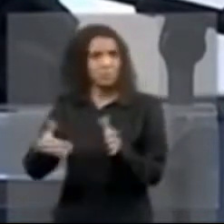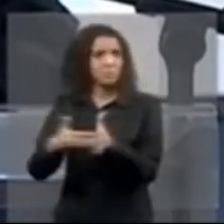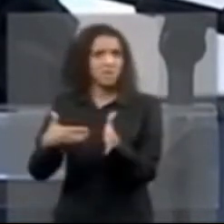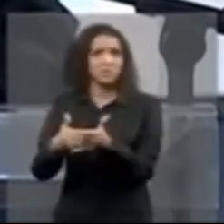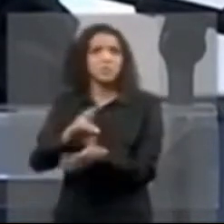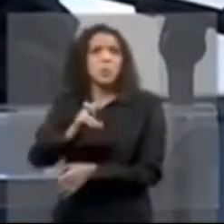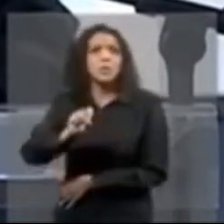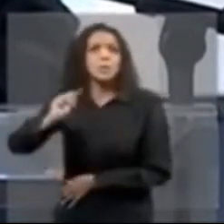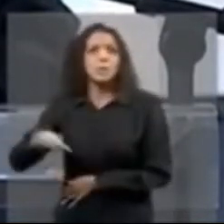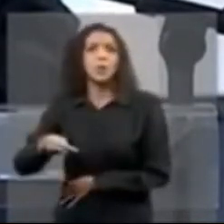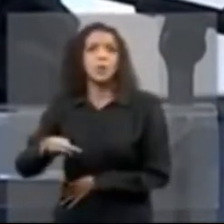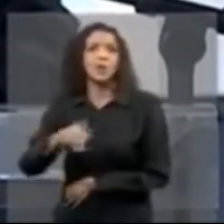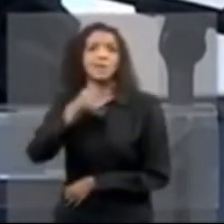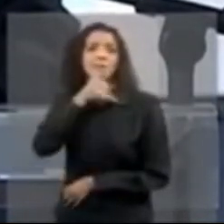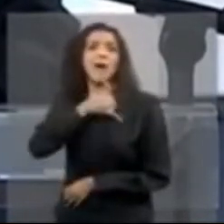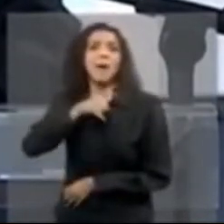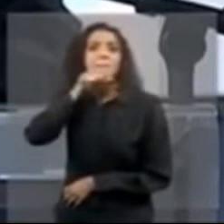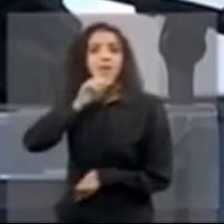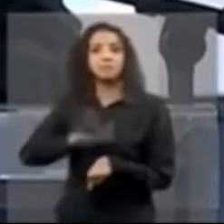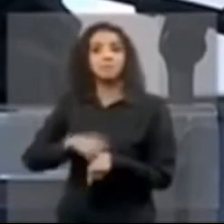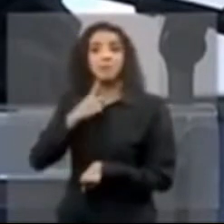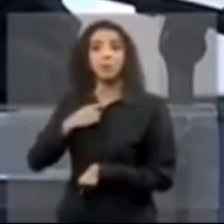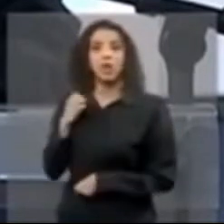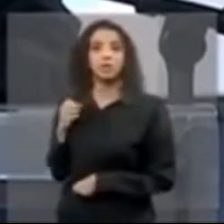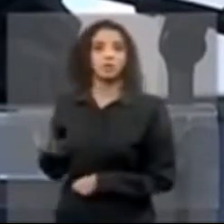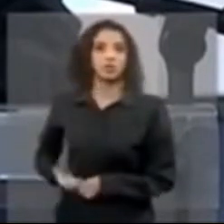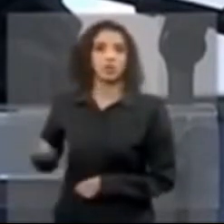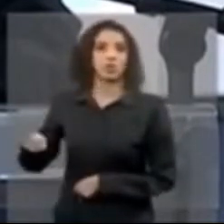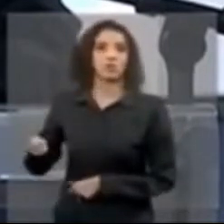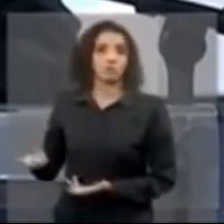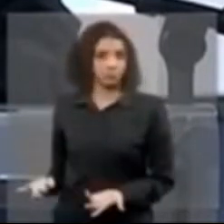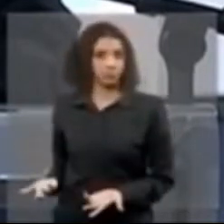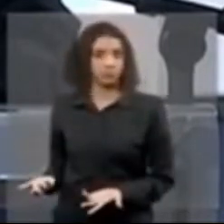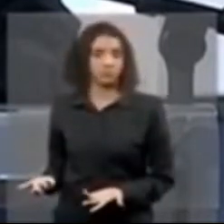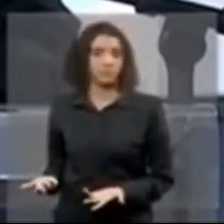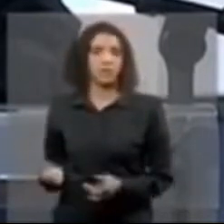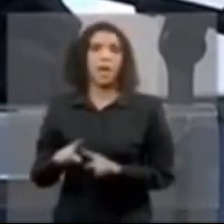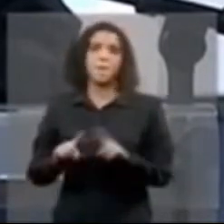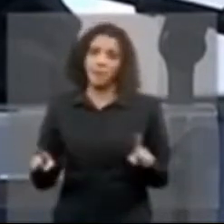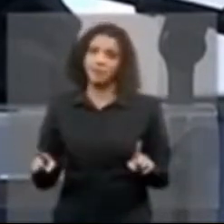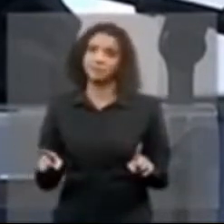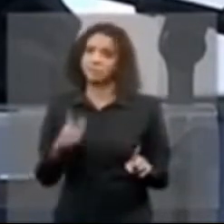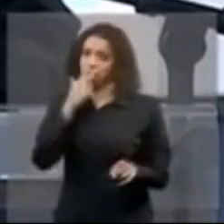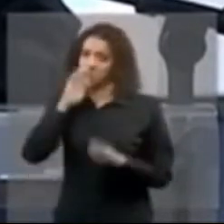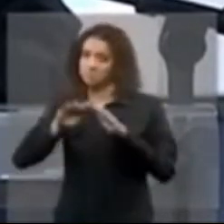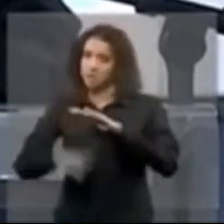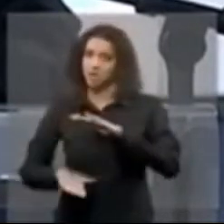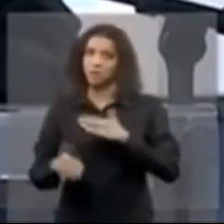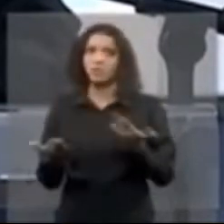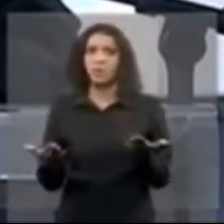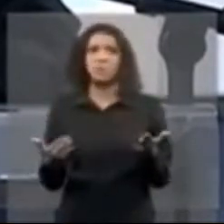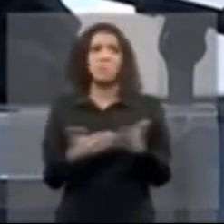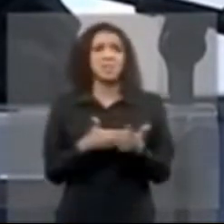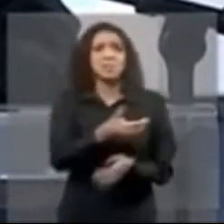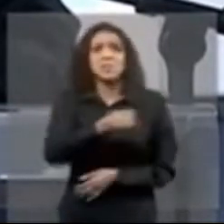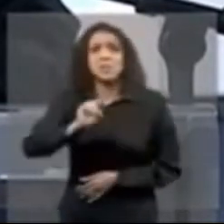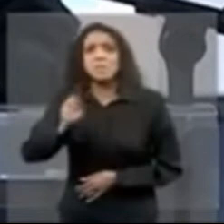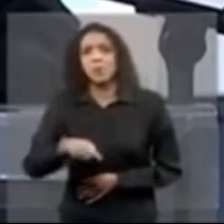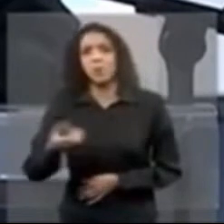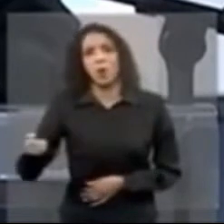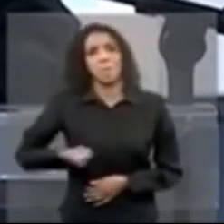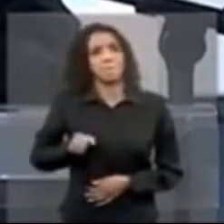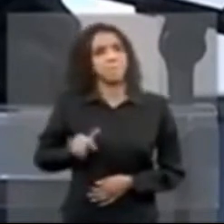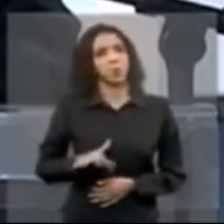são abortos provocados, provavelmente bem menos. Então, no máximo, há 100 mil abortos provocados por ano no